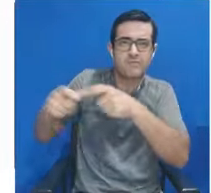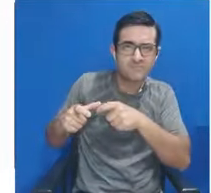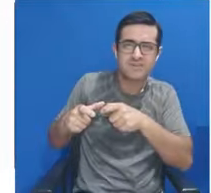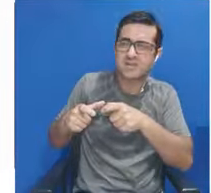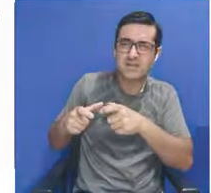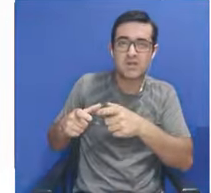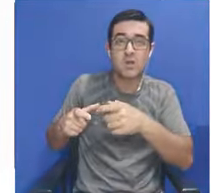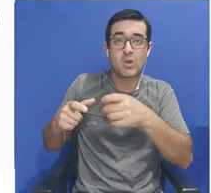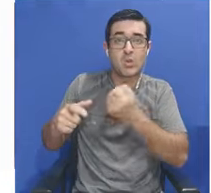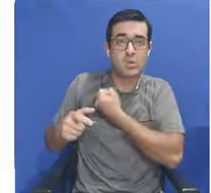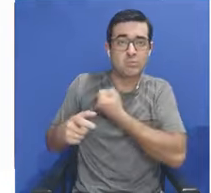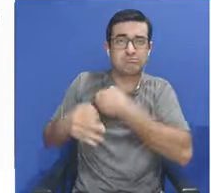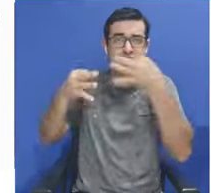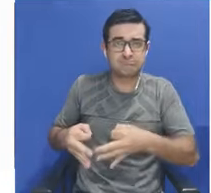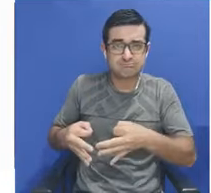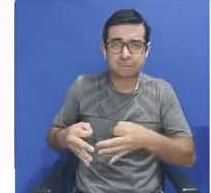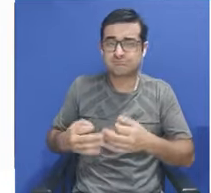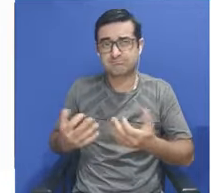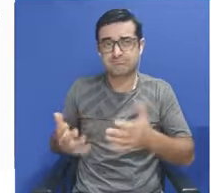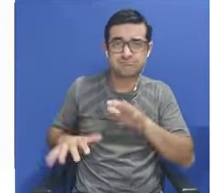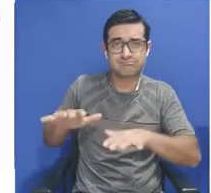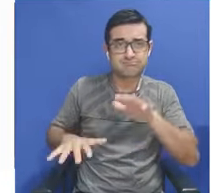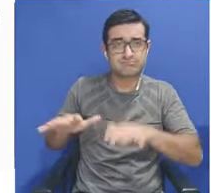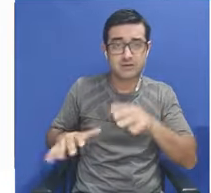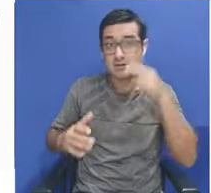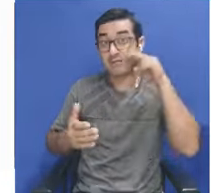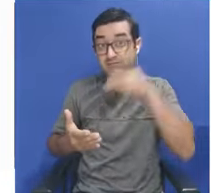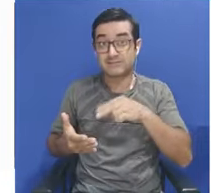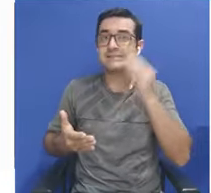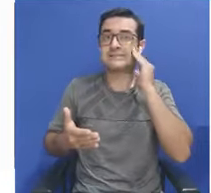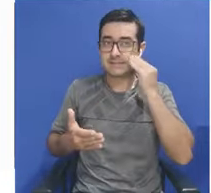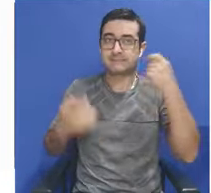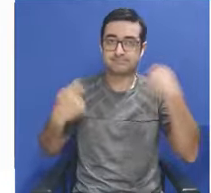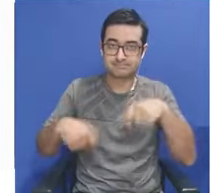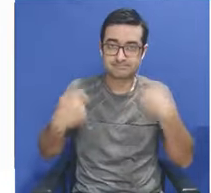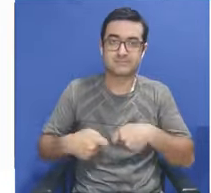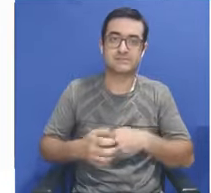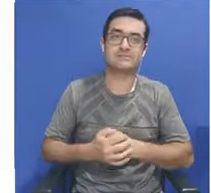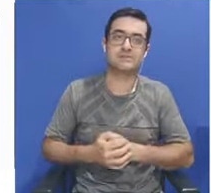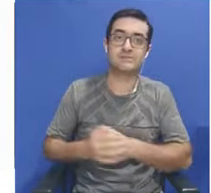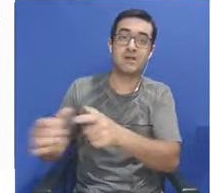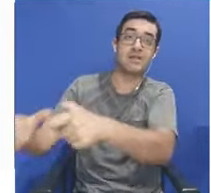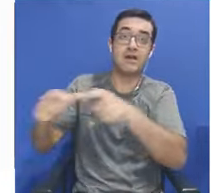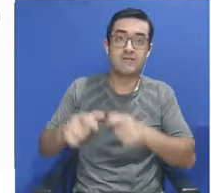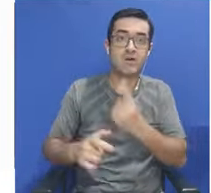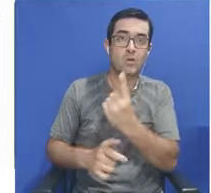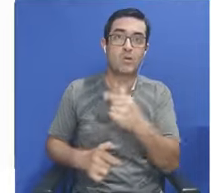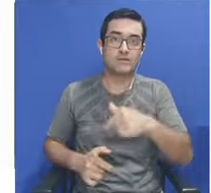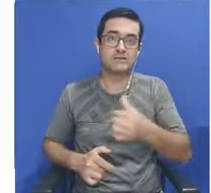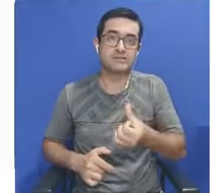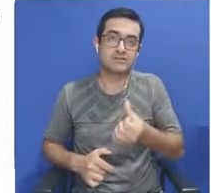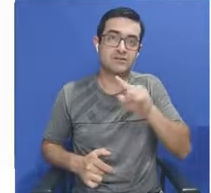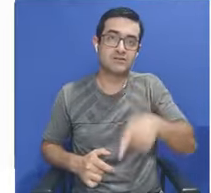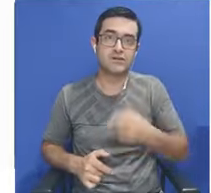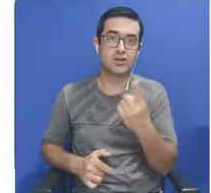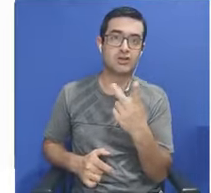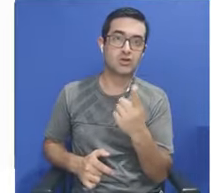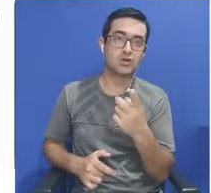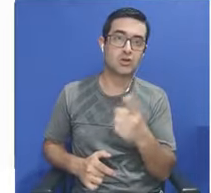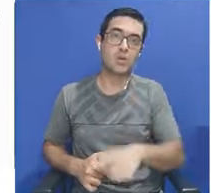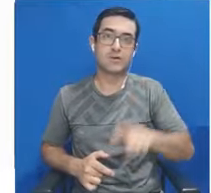me disse que a massa é 176,12. Mas como é que eu vou saber o número de átomos, de elementos,